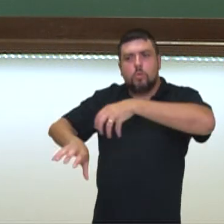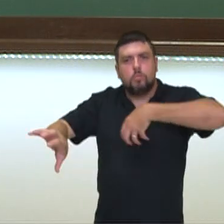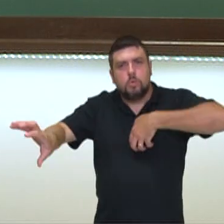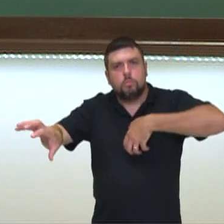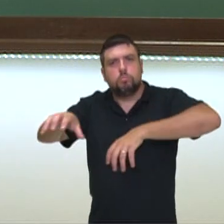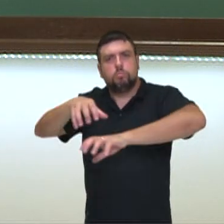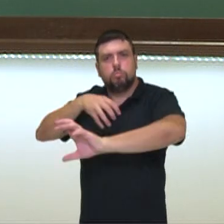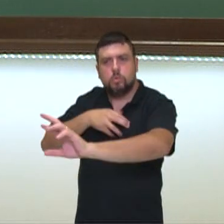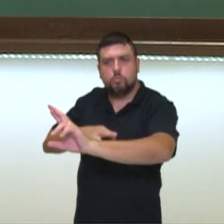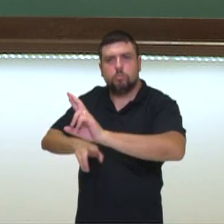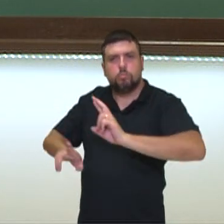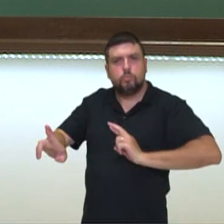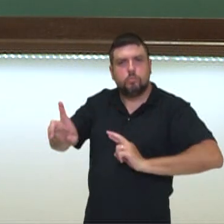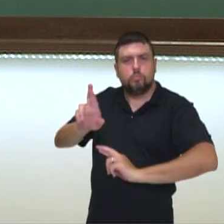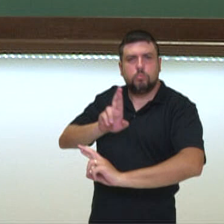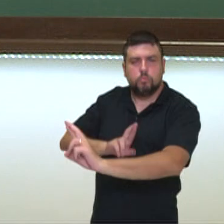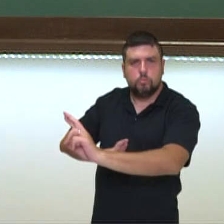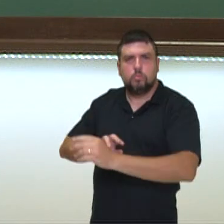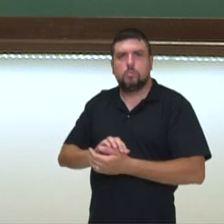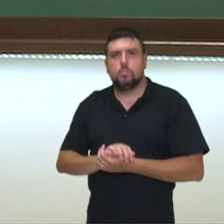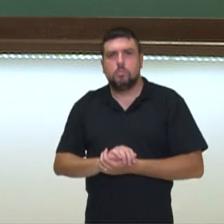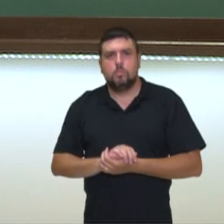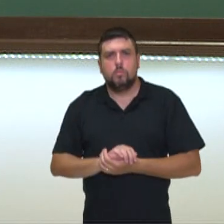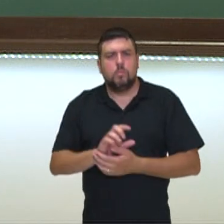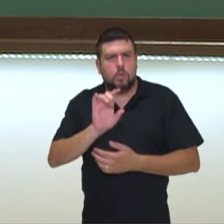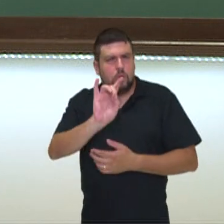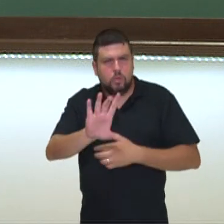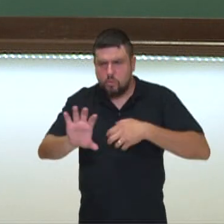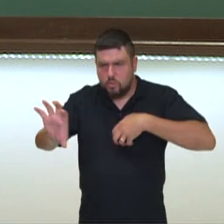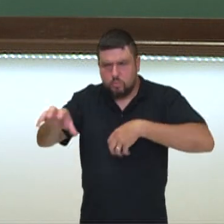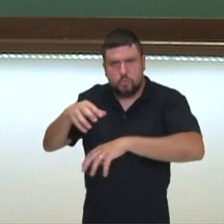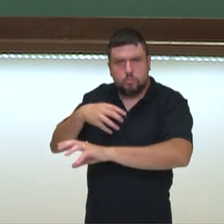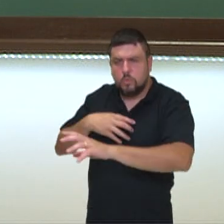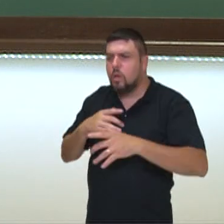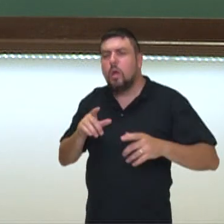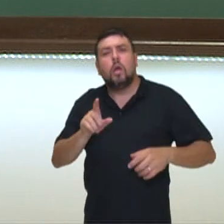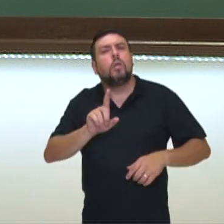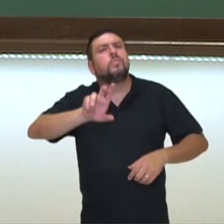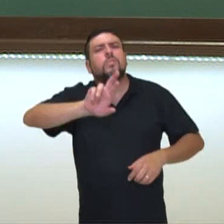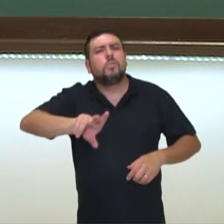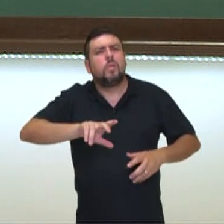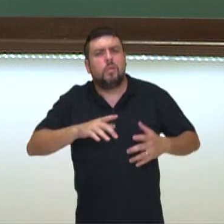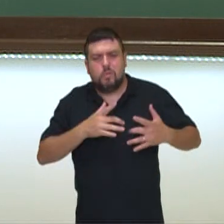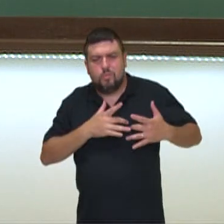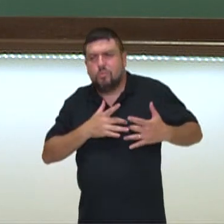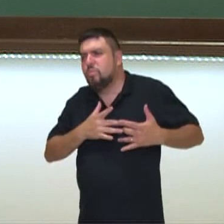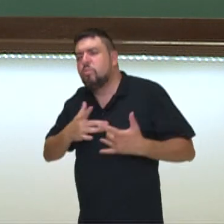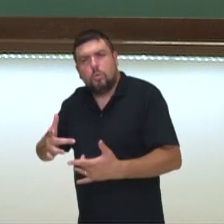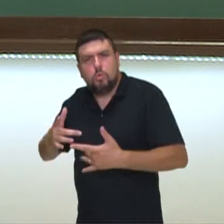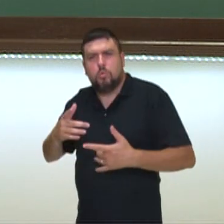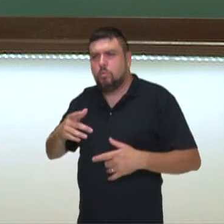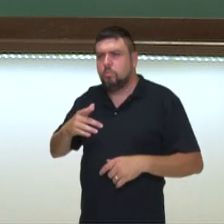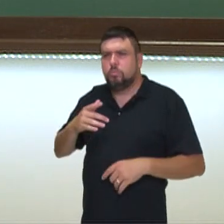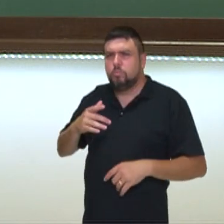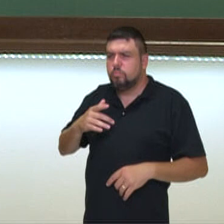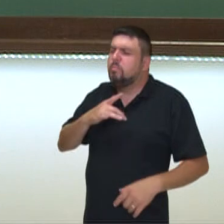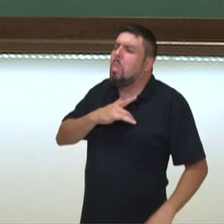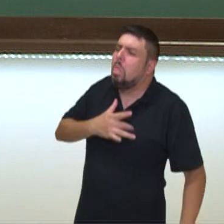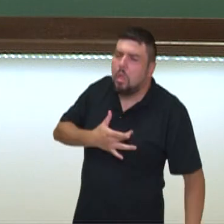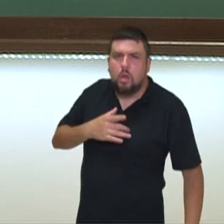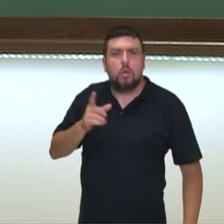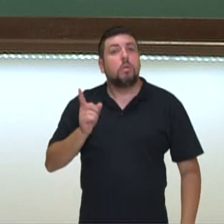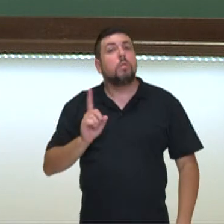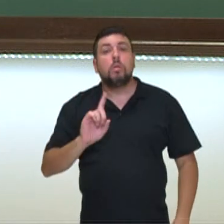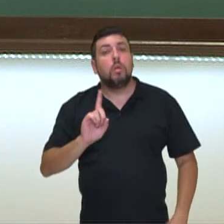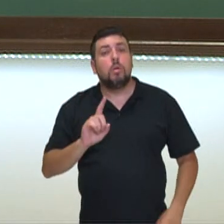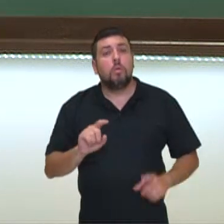partir disso. E não fica só na parte da empatia, não é ter dó nem ter pena do outro, mas se colocar no